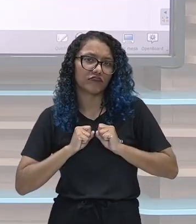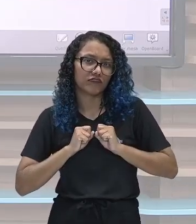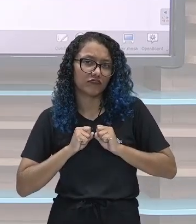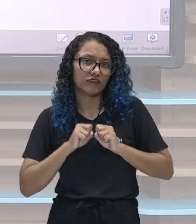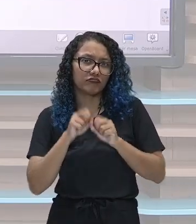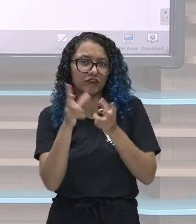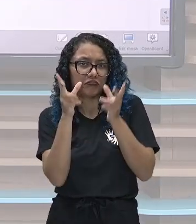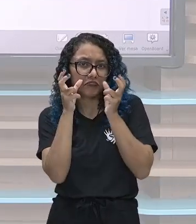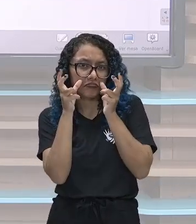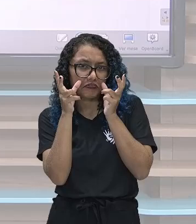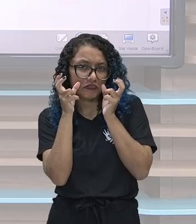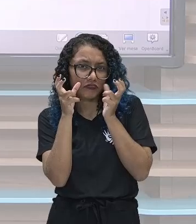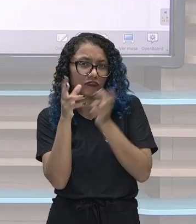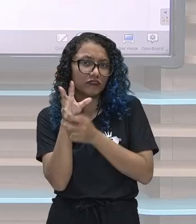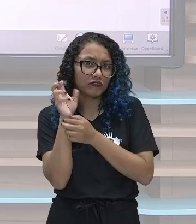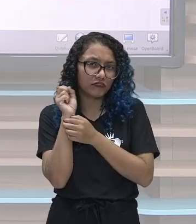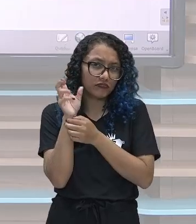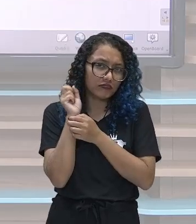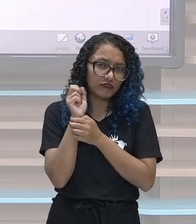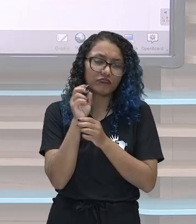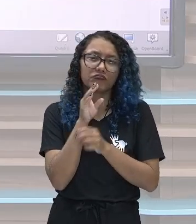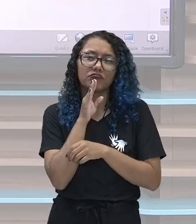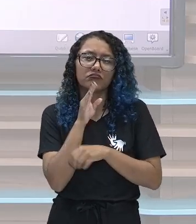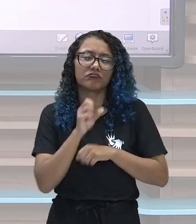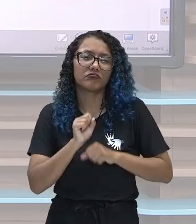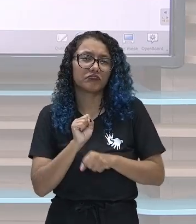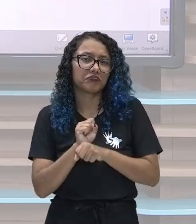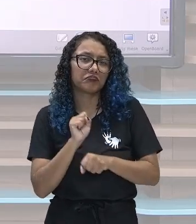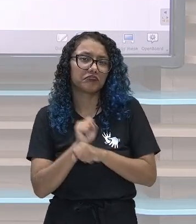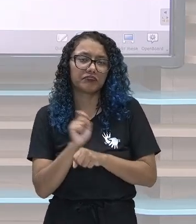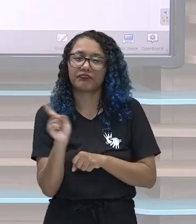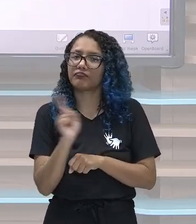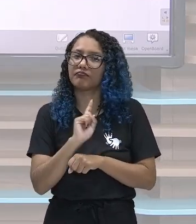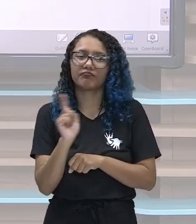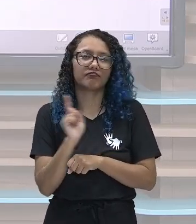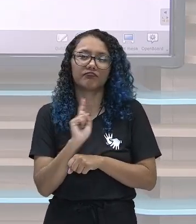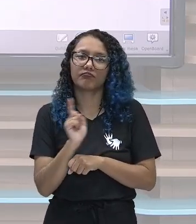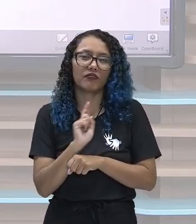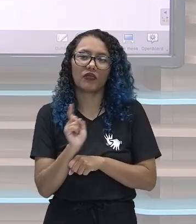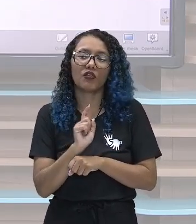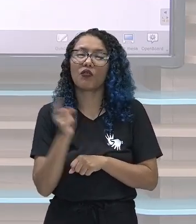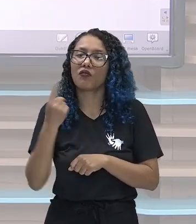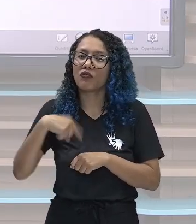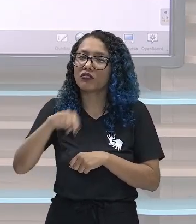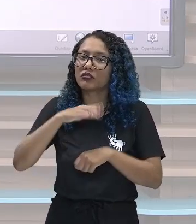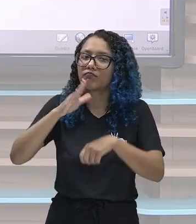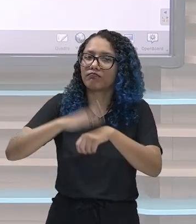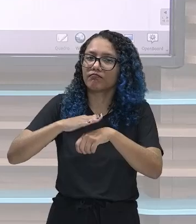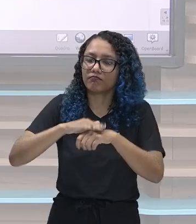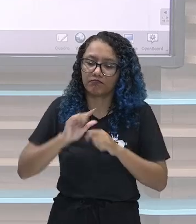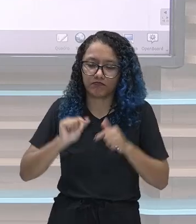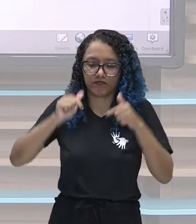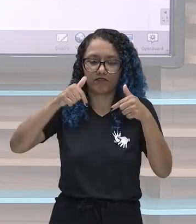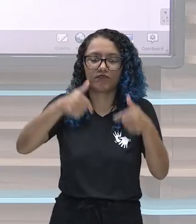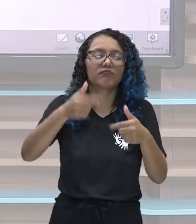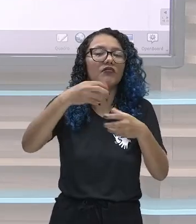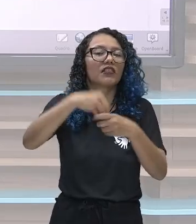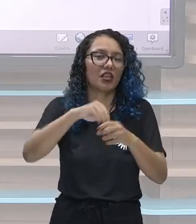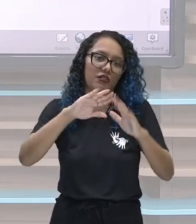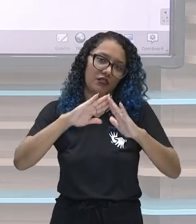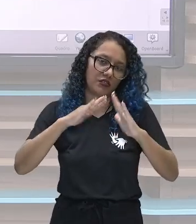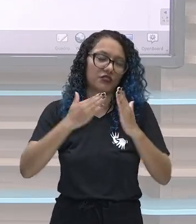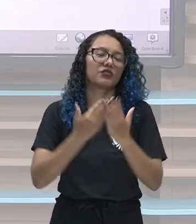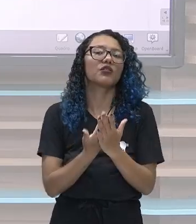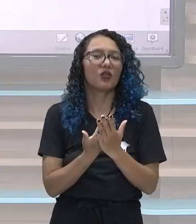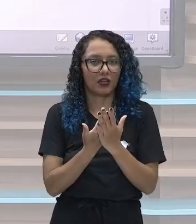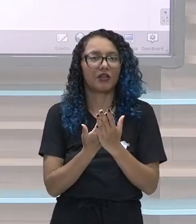aí esperando que todo o conhecimento chegue até você. Não é isso. Ser protagonista dentro da escola é justamente